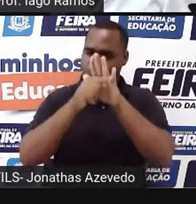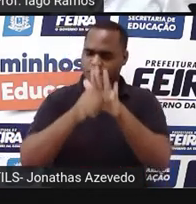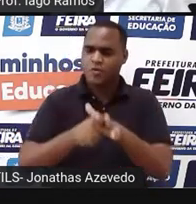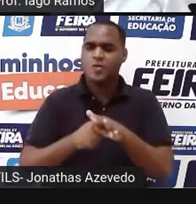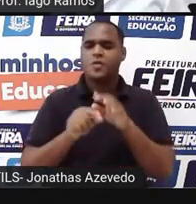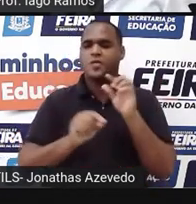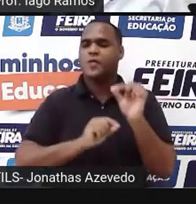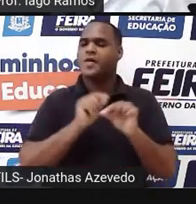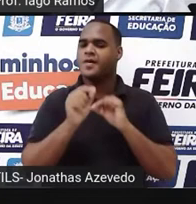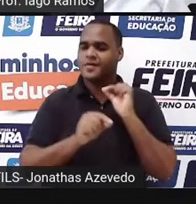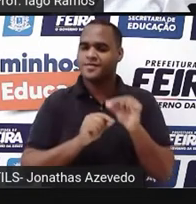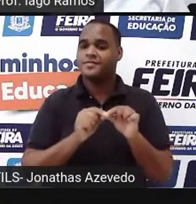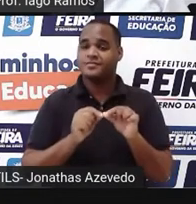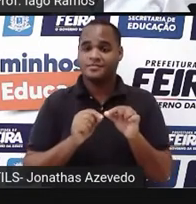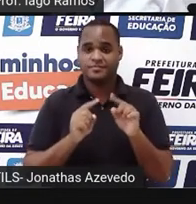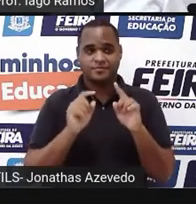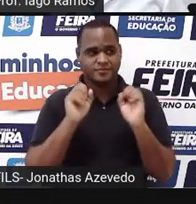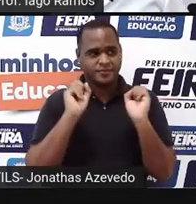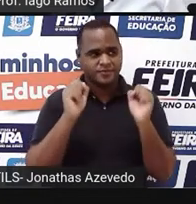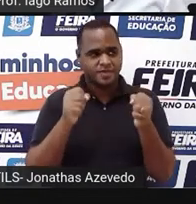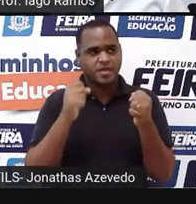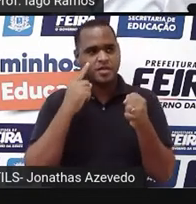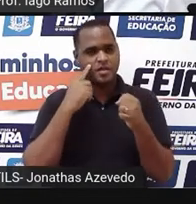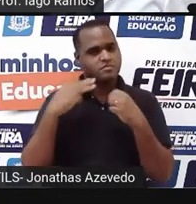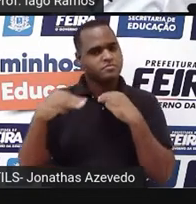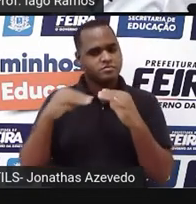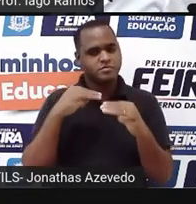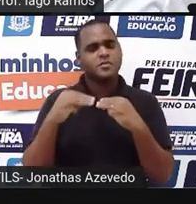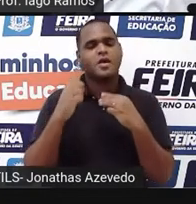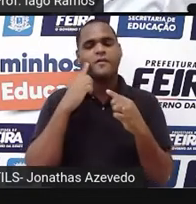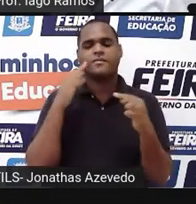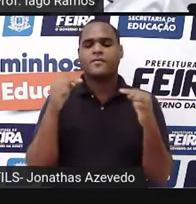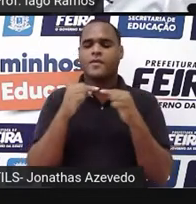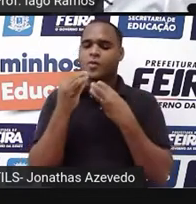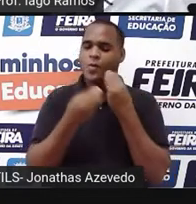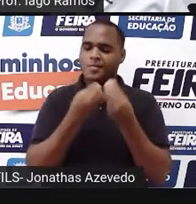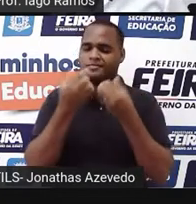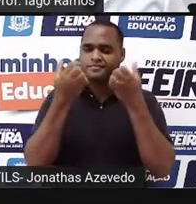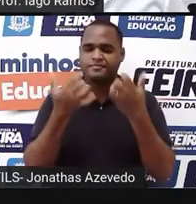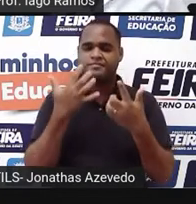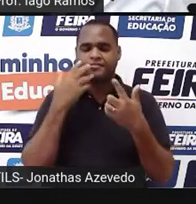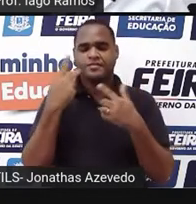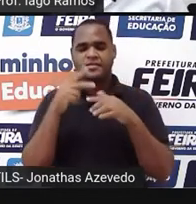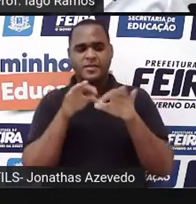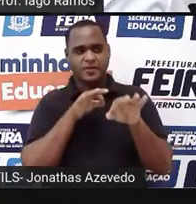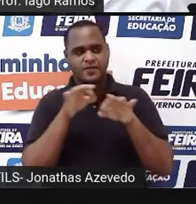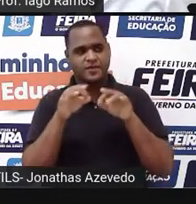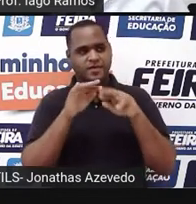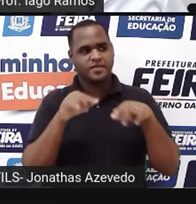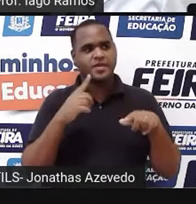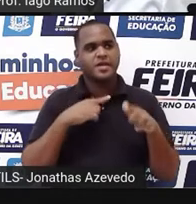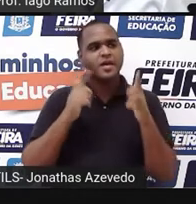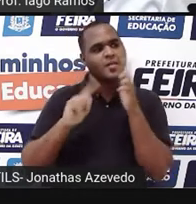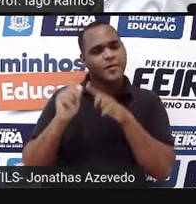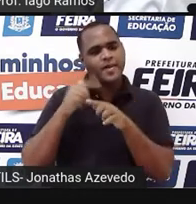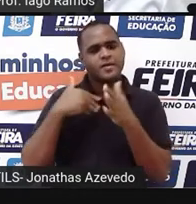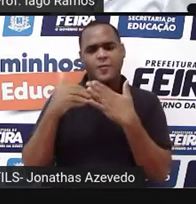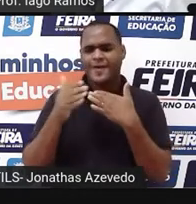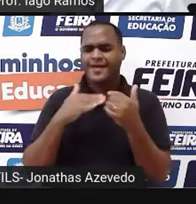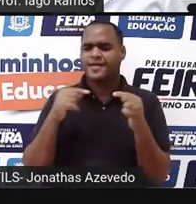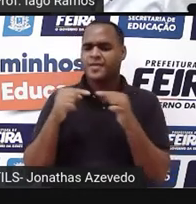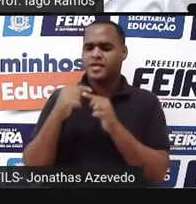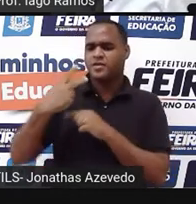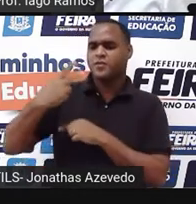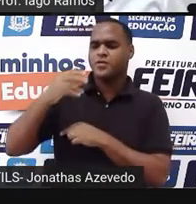a chegar nesse método, nessa forma de resolver qualquer equação do